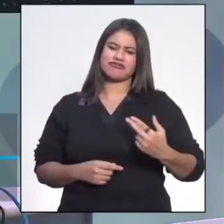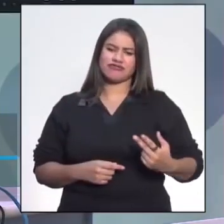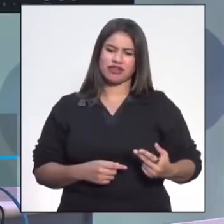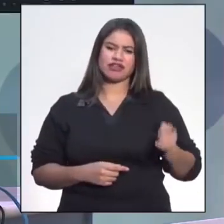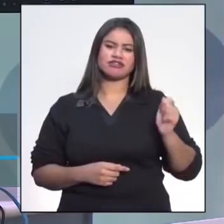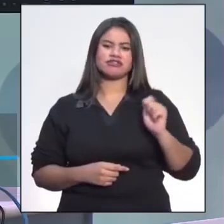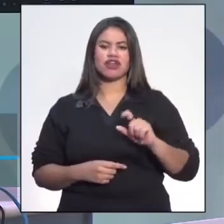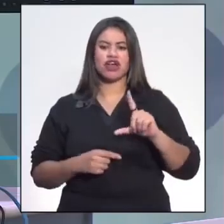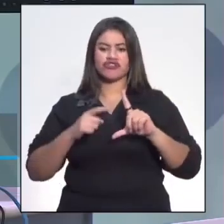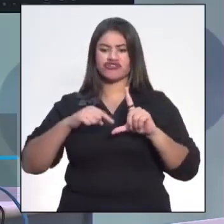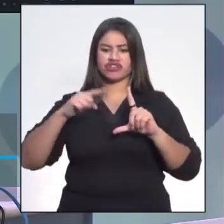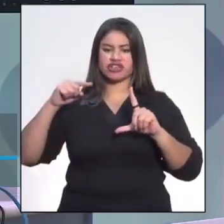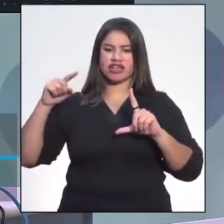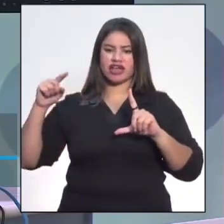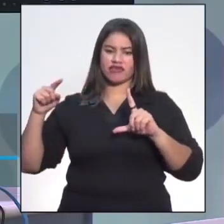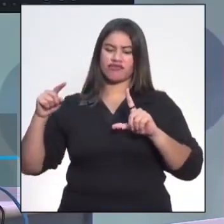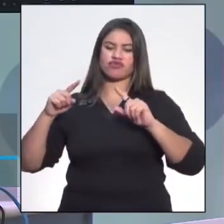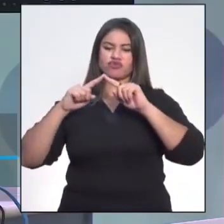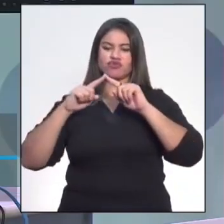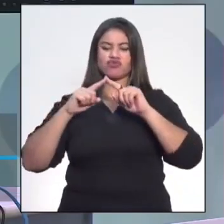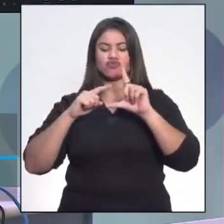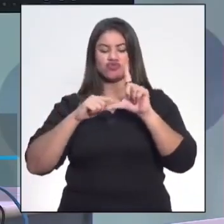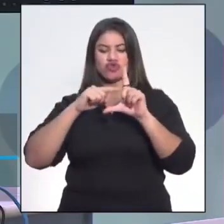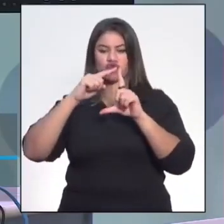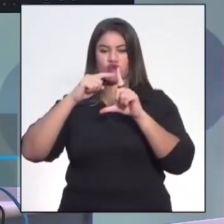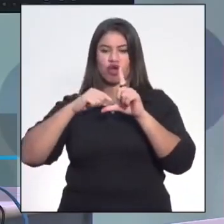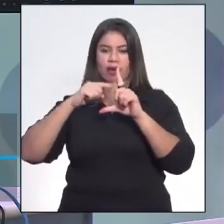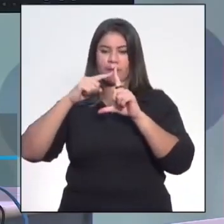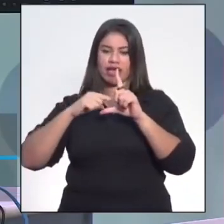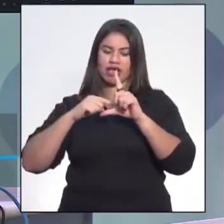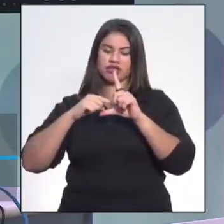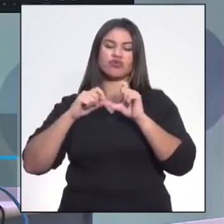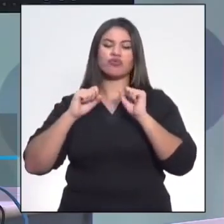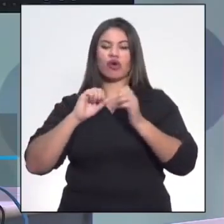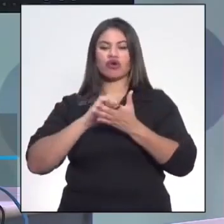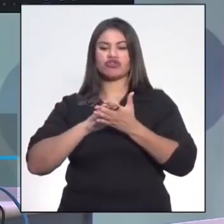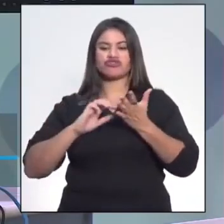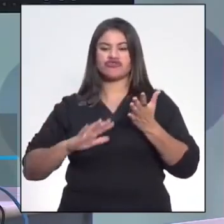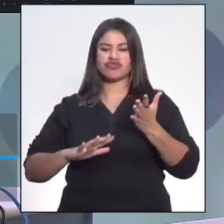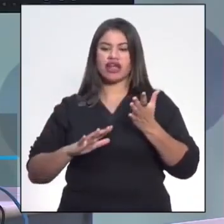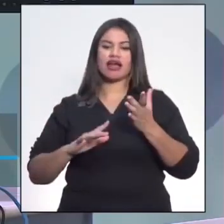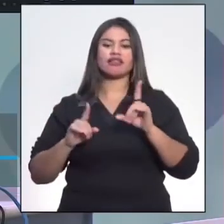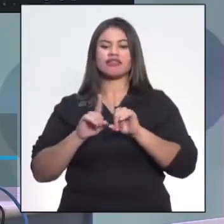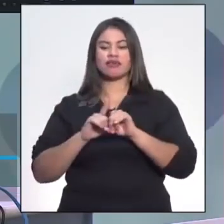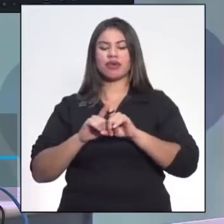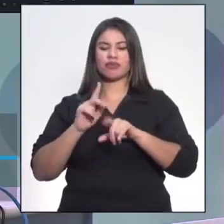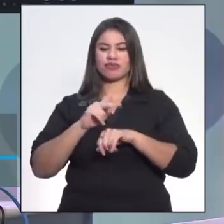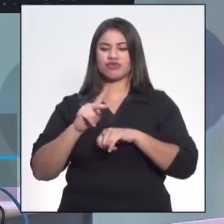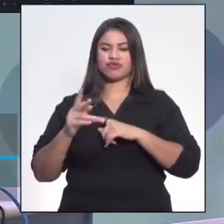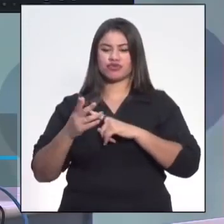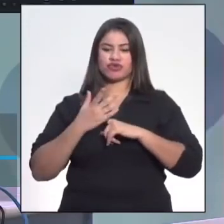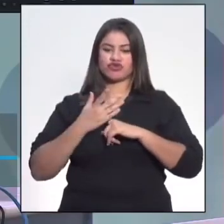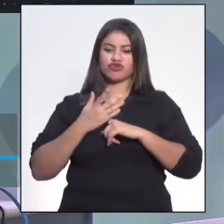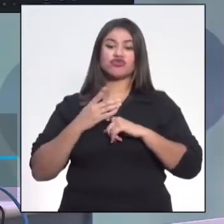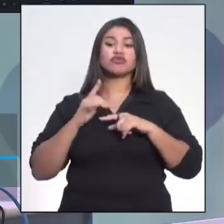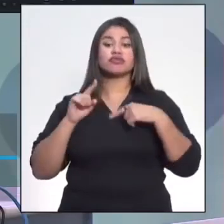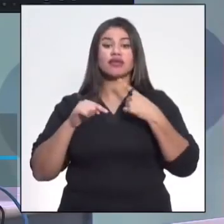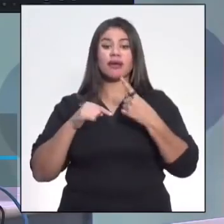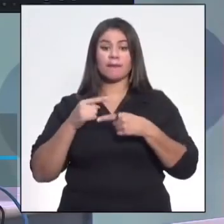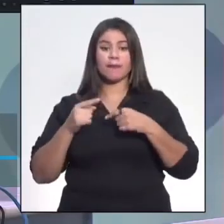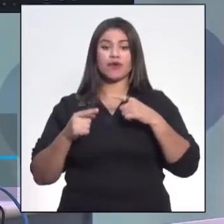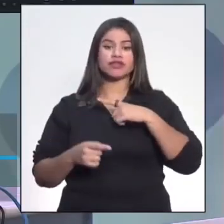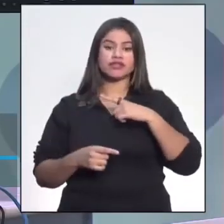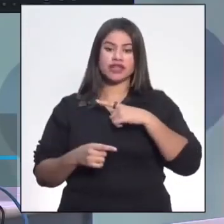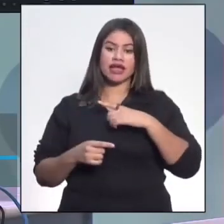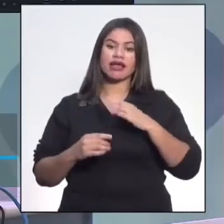parte de gráfico do deslocamento. Então, peçam ajuda dos seus professores, façam essas atividades, treinem, tá bom? Porque nas próximas aulas eu vou